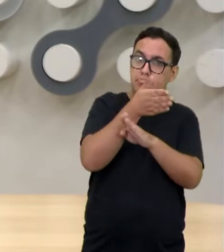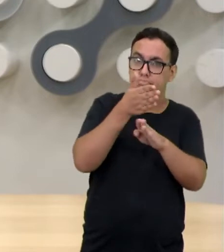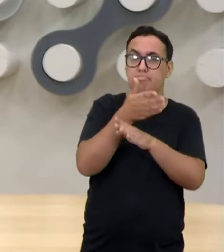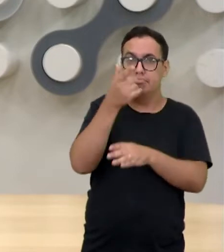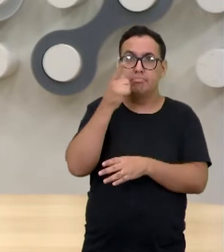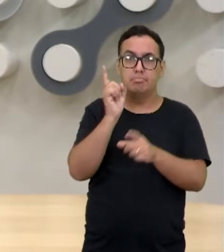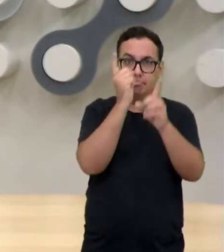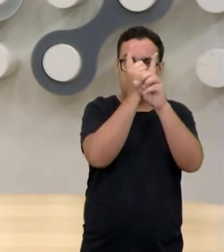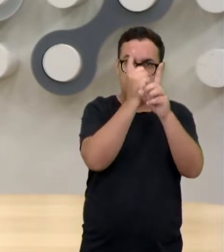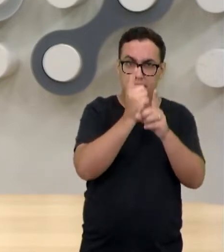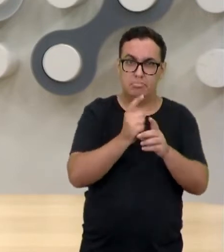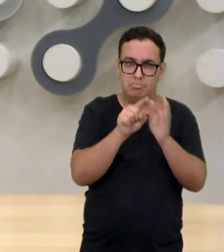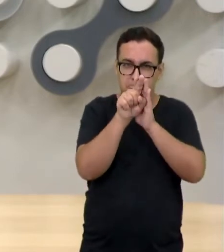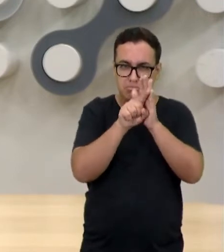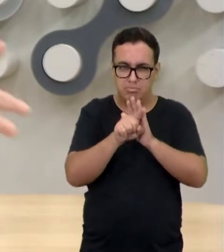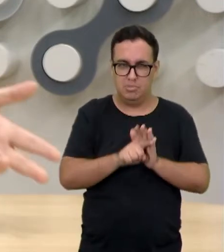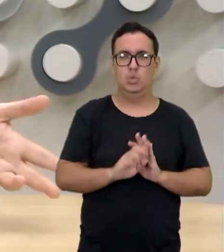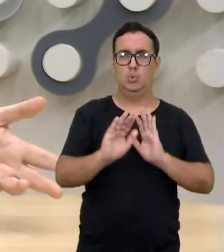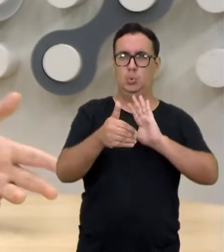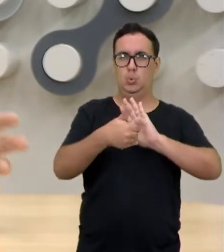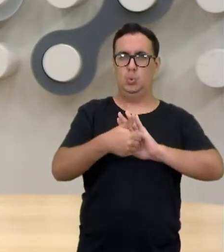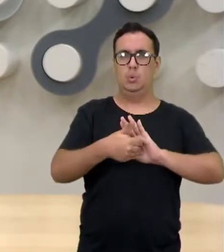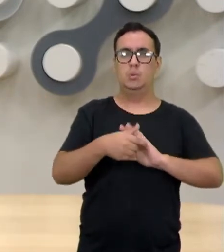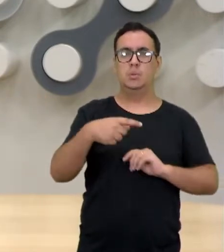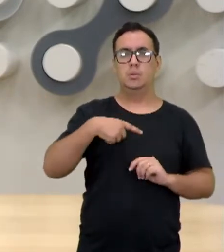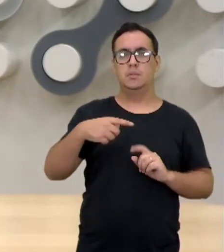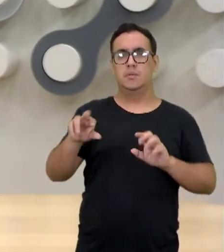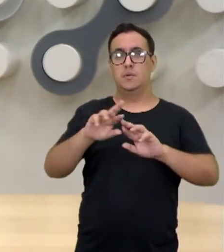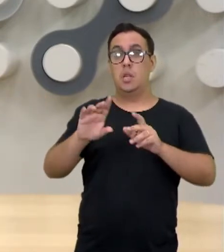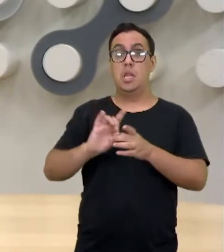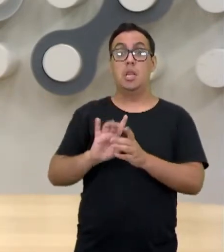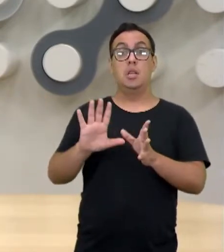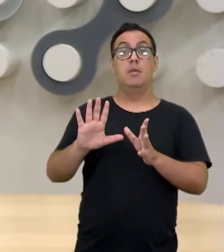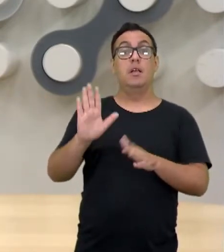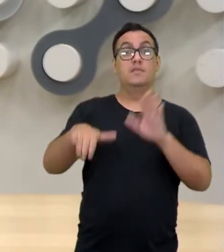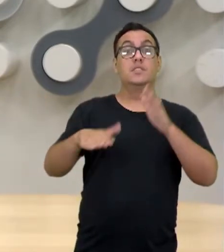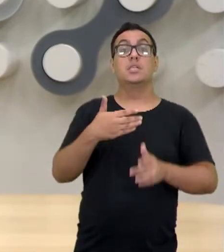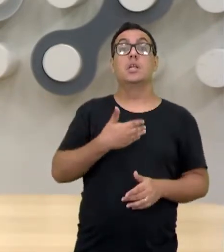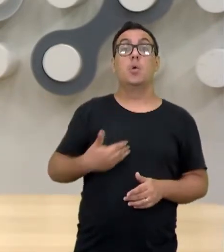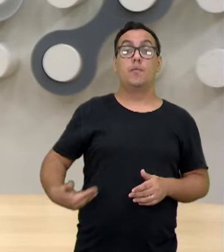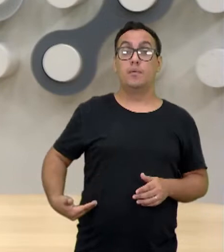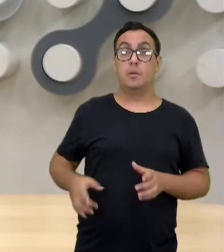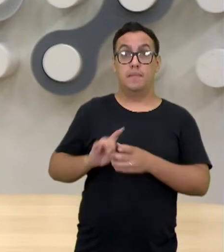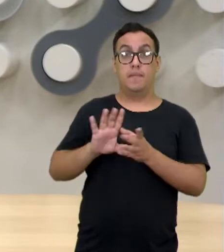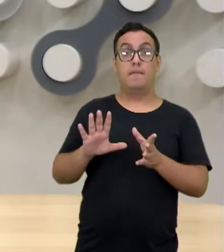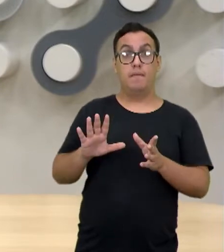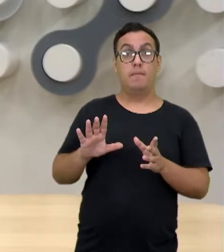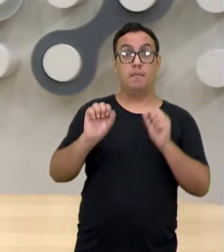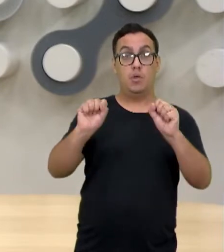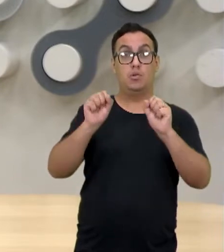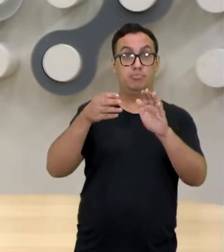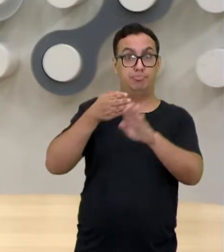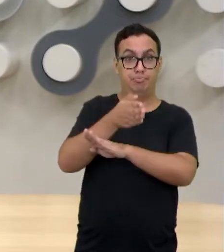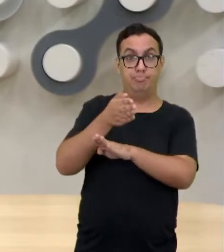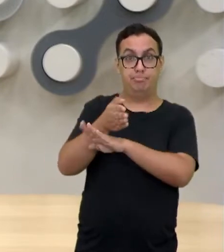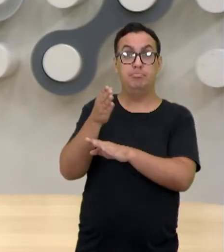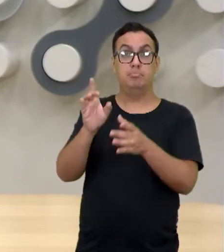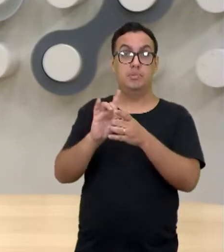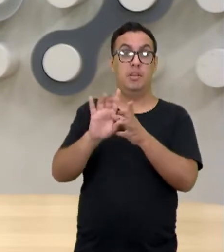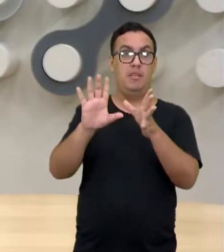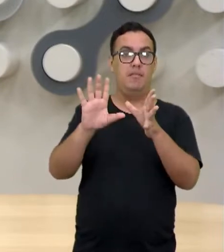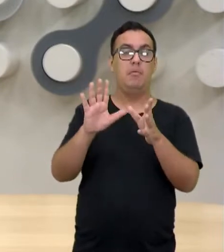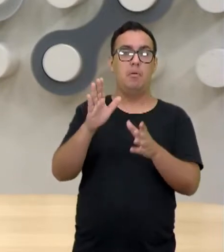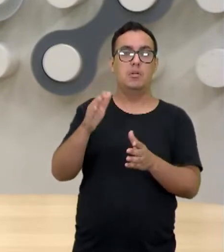a gente consultar ali à vontade, os livros que estão em domínio público, por exemplo, a gente pode consultar à vontade, né? Então, na